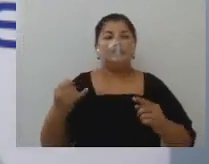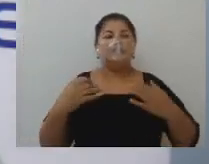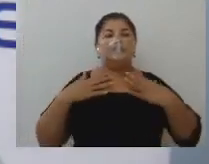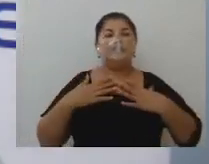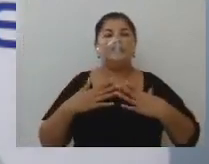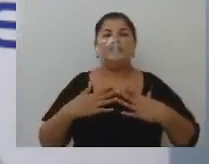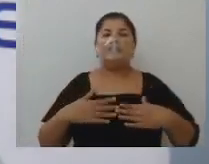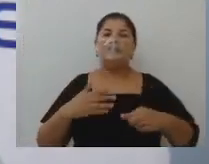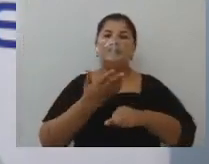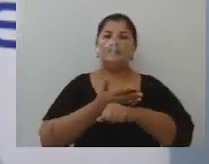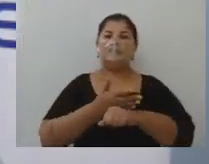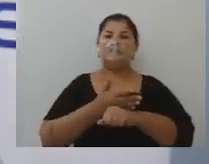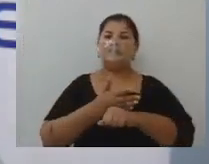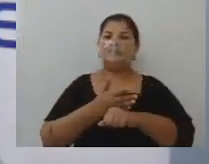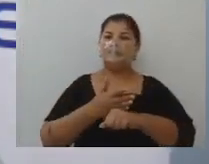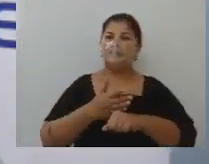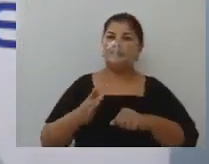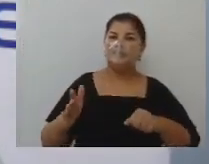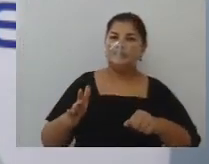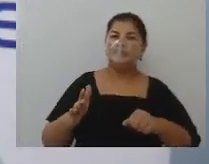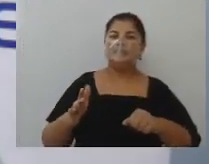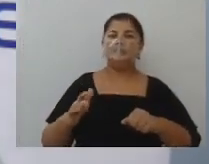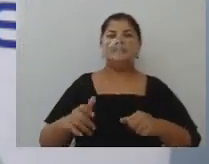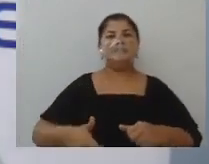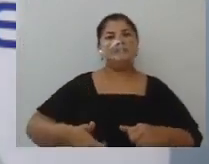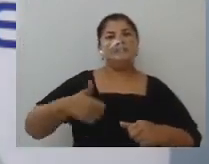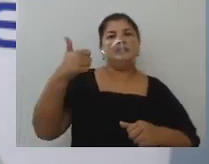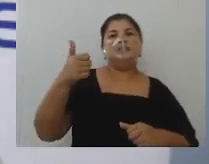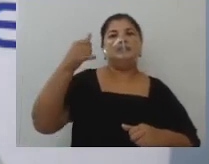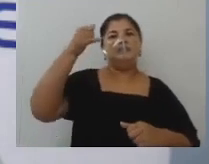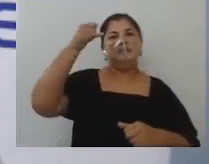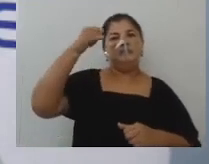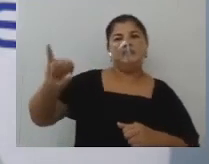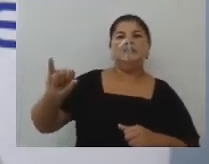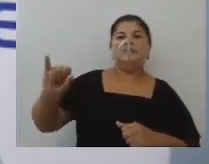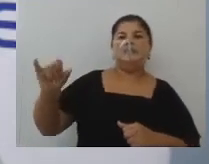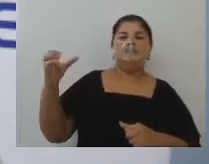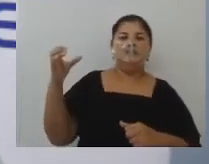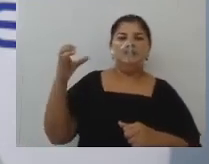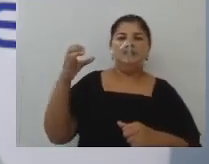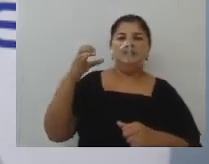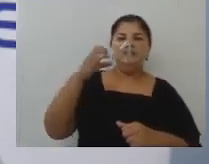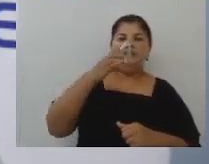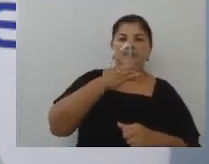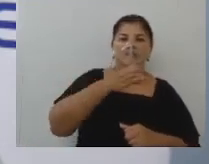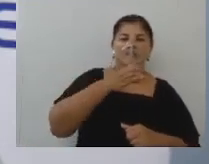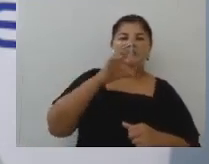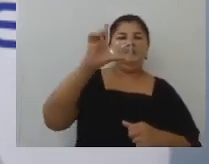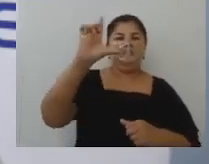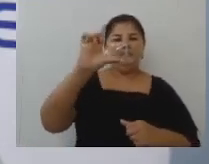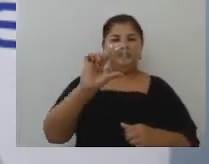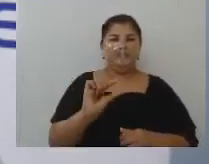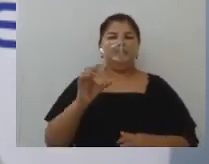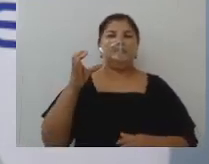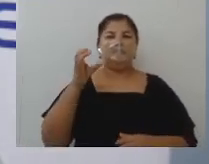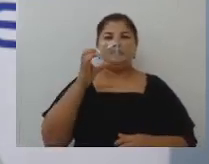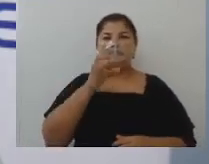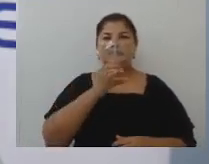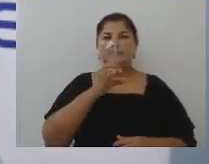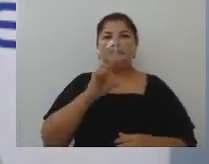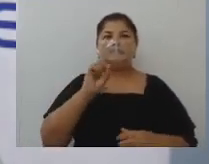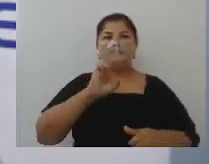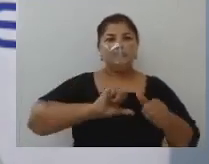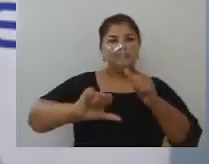clara, uma roupa branca, talvez facilite eu estar caminhando na rua, esquenta menos. Agora uma